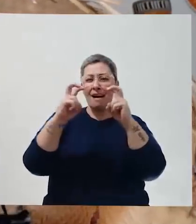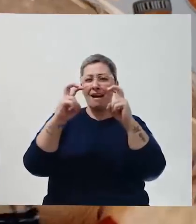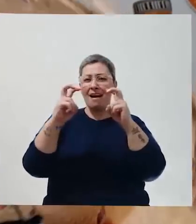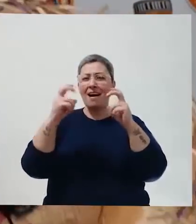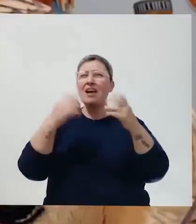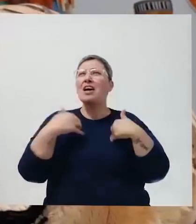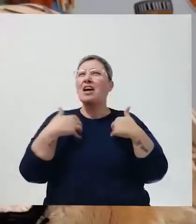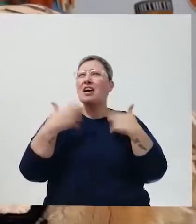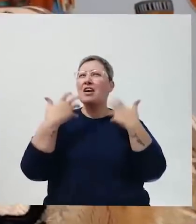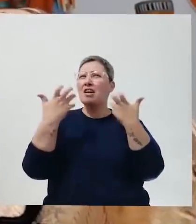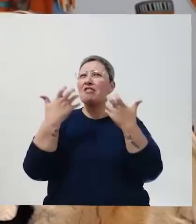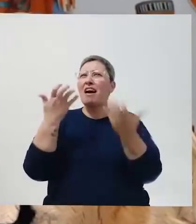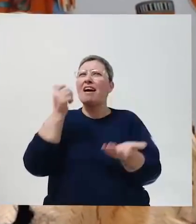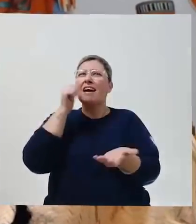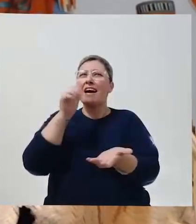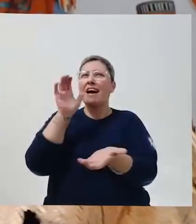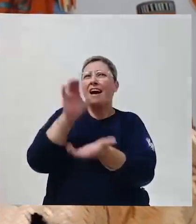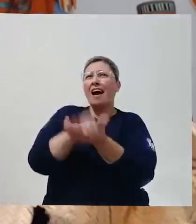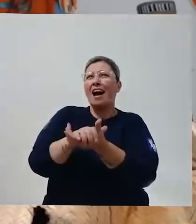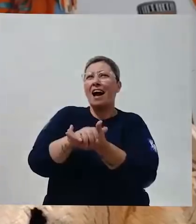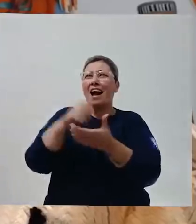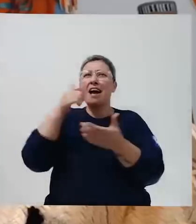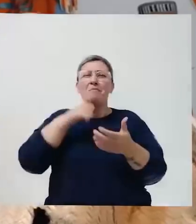alto: Eu quero me casar com a